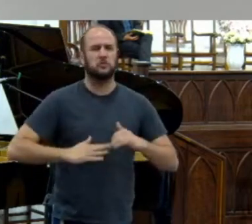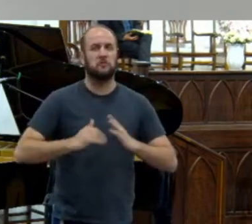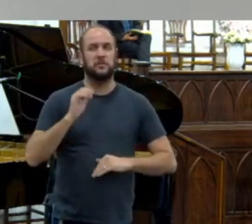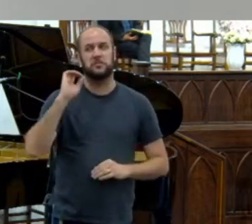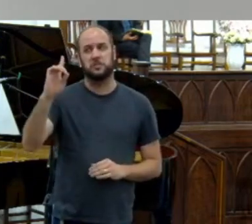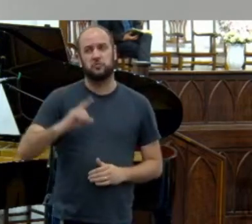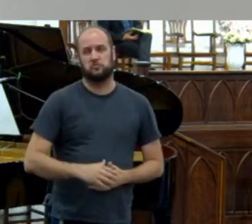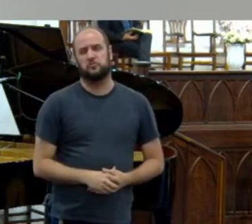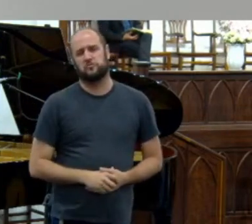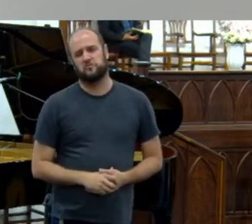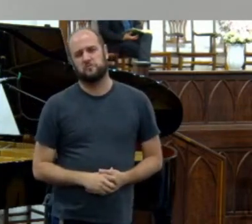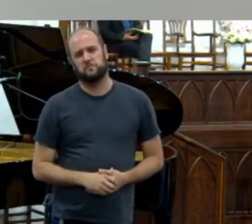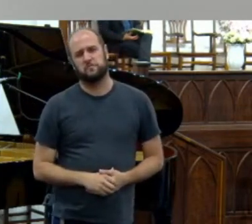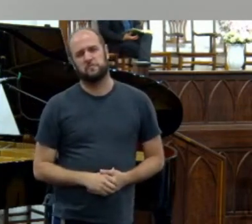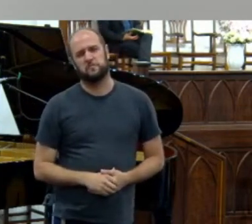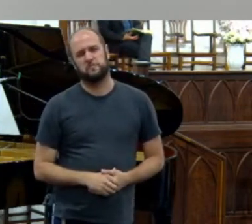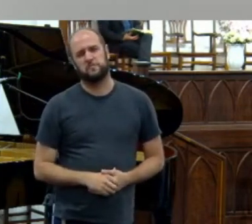faz.